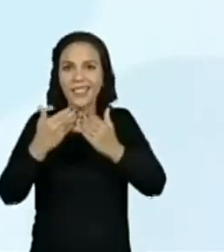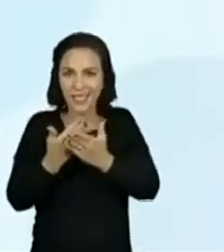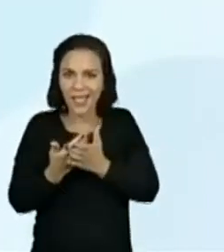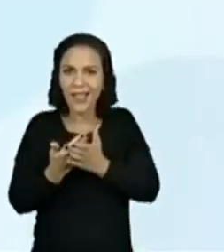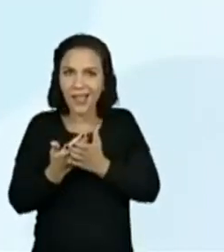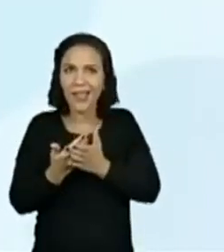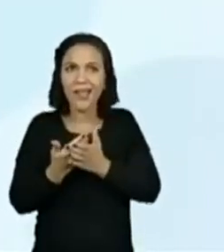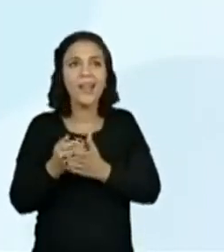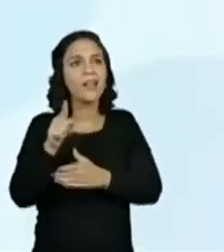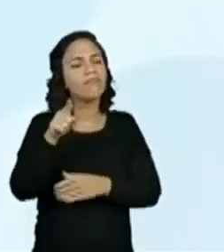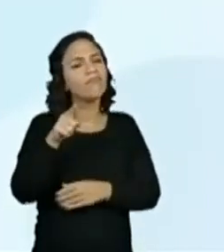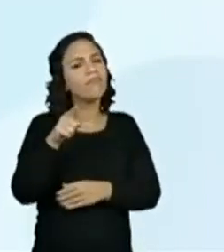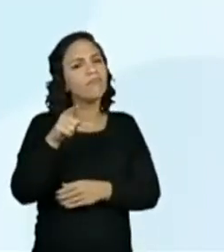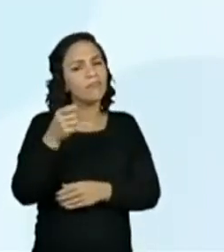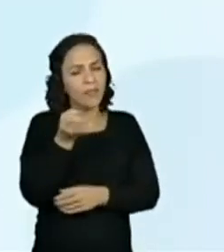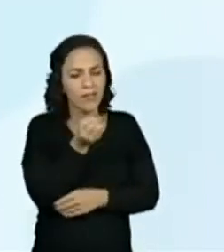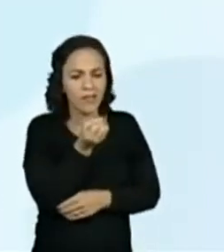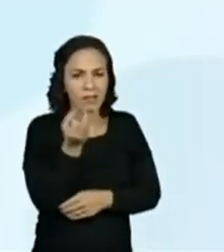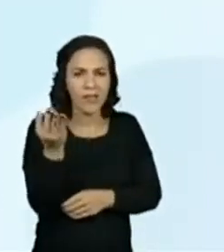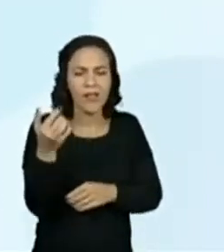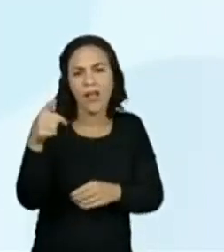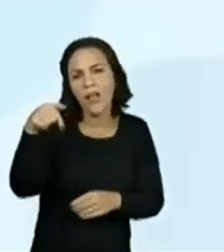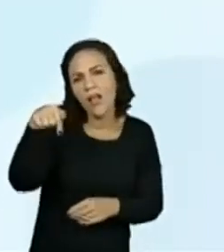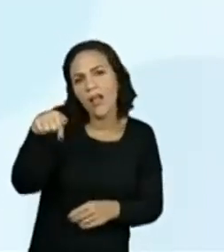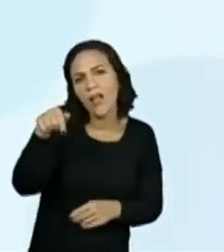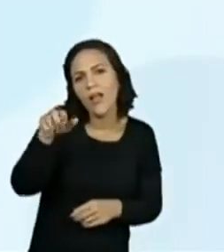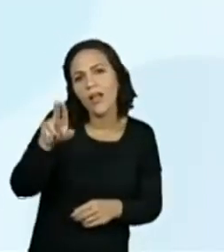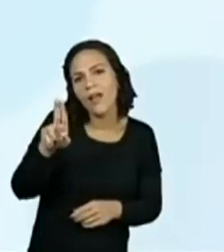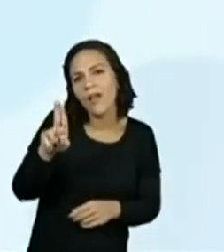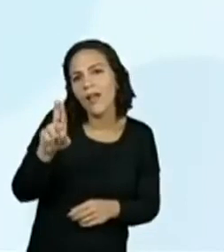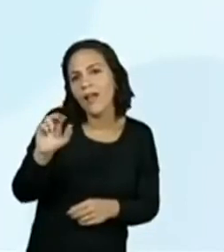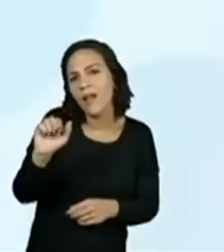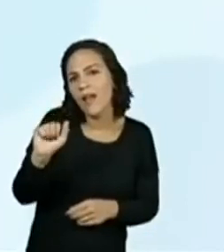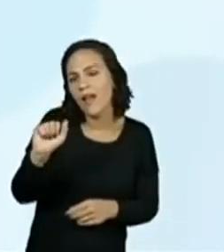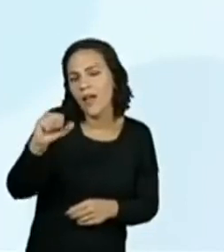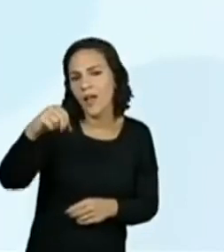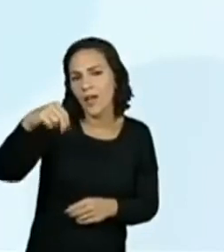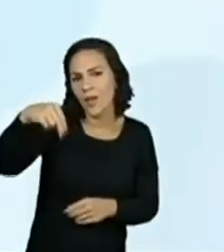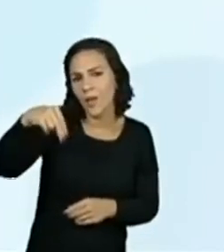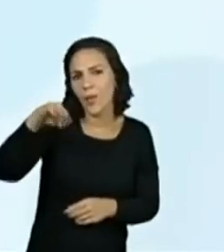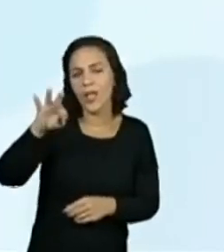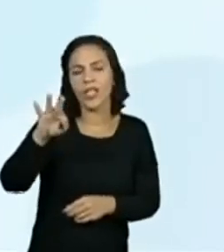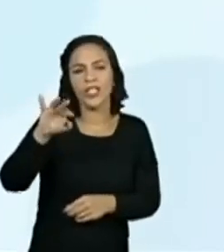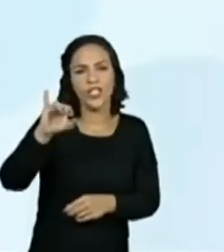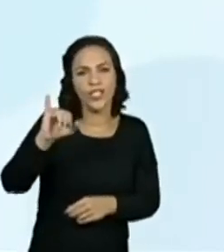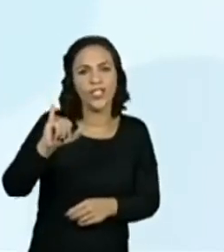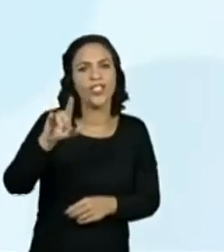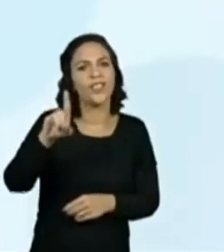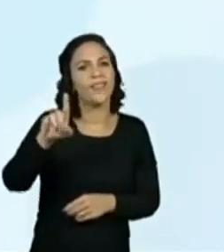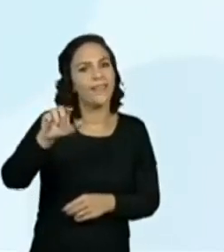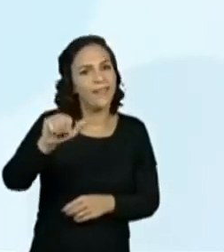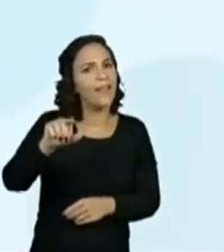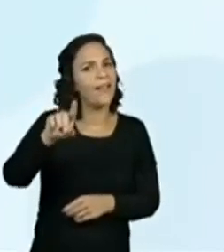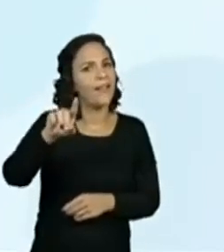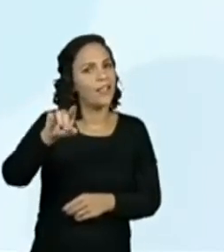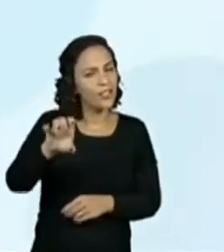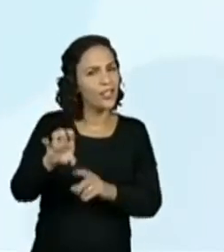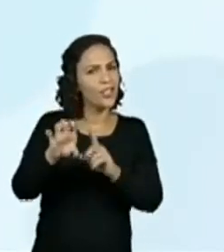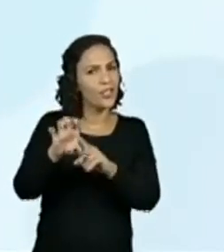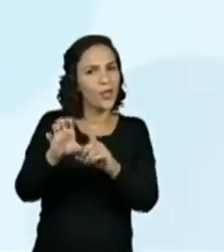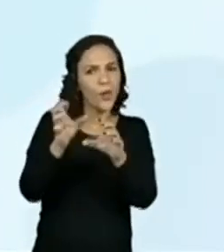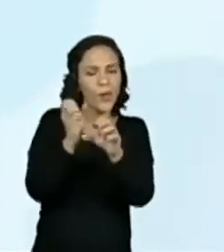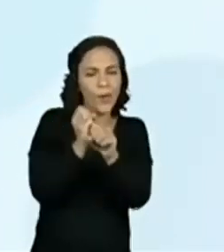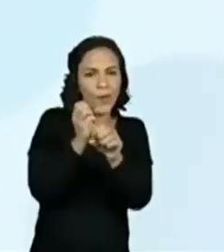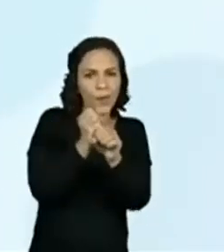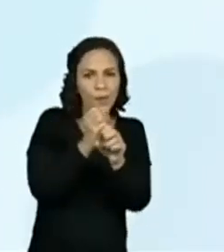tanto diferente, mas nós podemos colocar aqui, transformar essas três, olha, contar a quantidade,